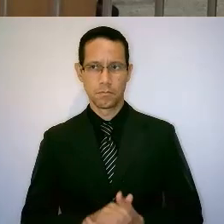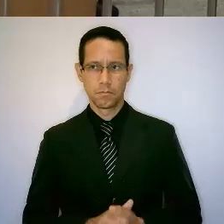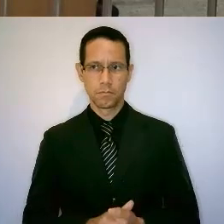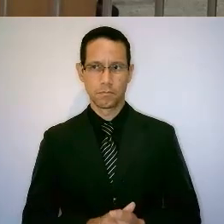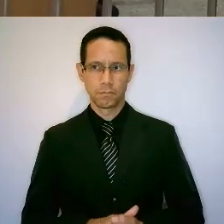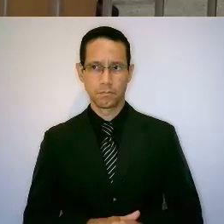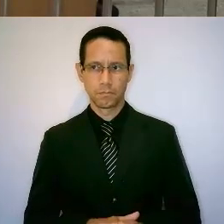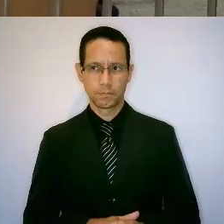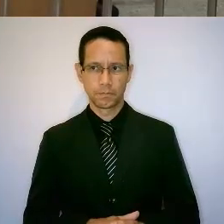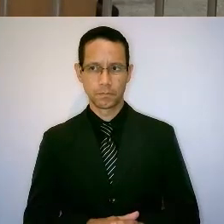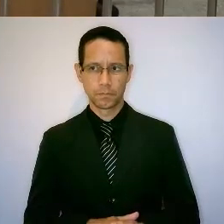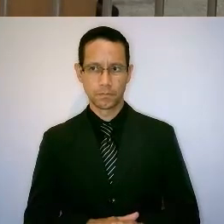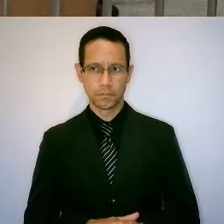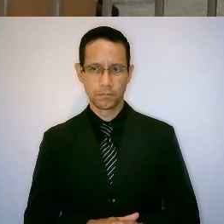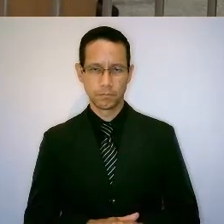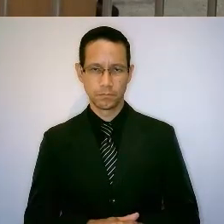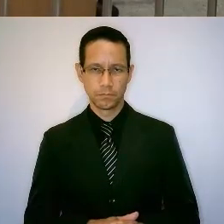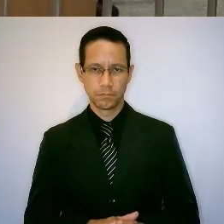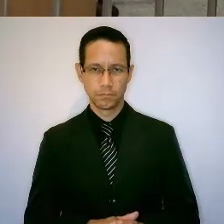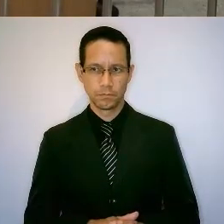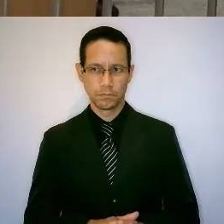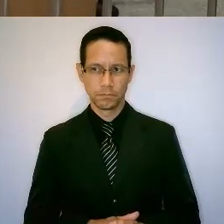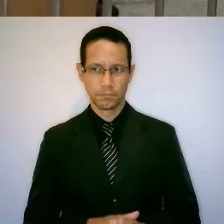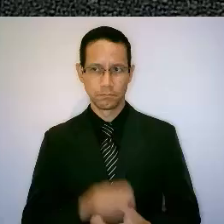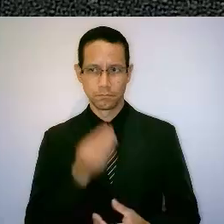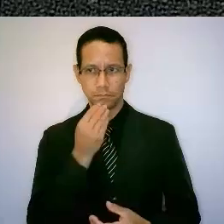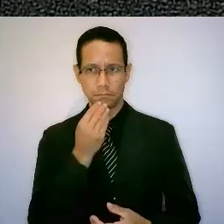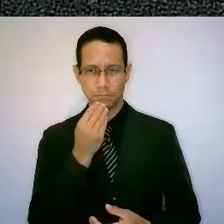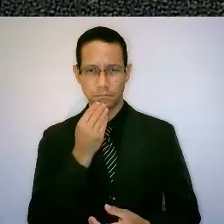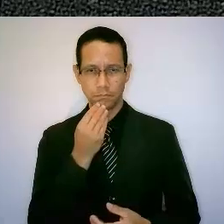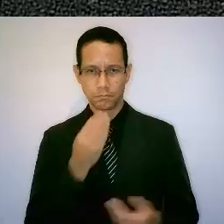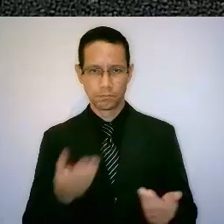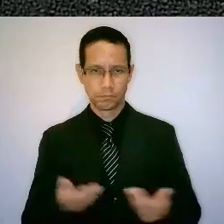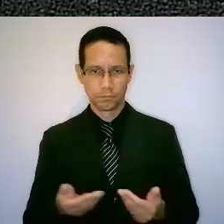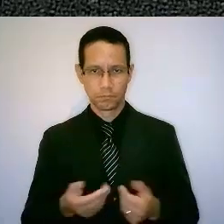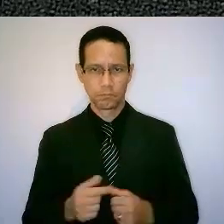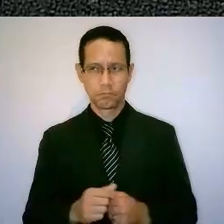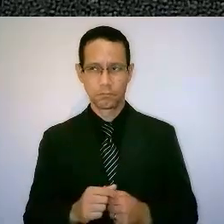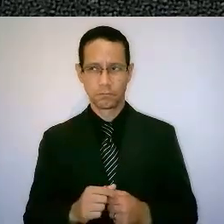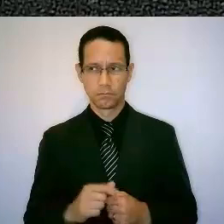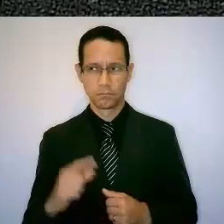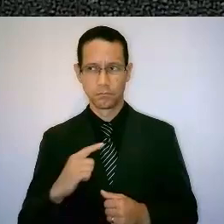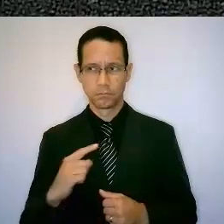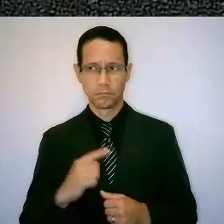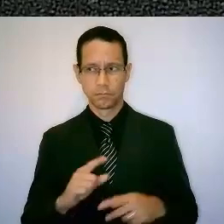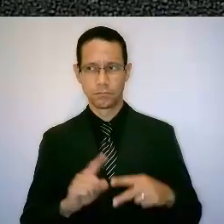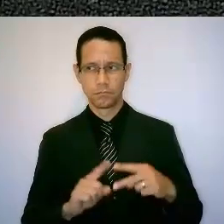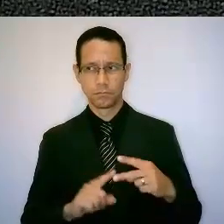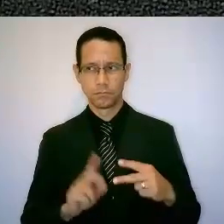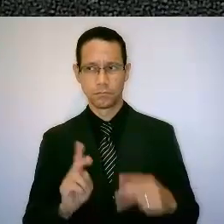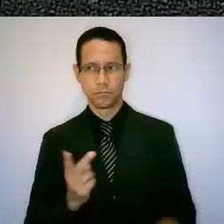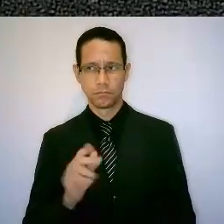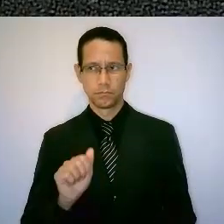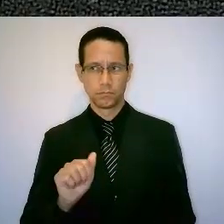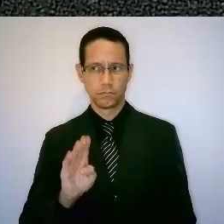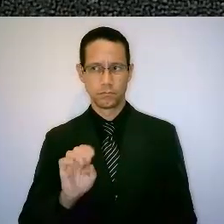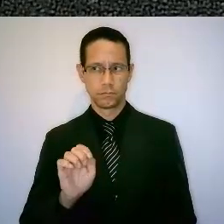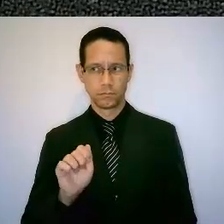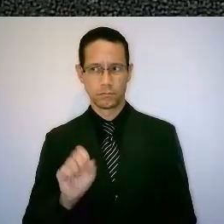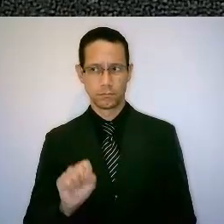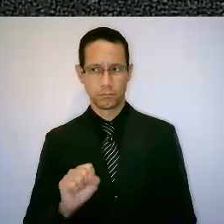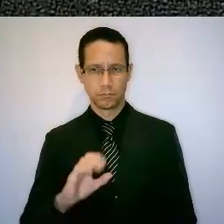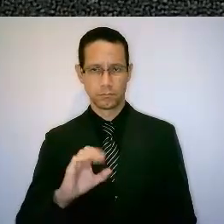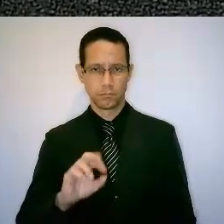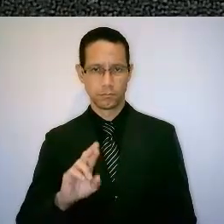Eu não sei se é oportuno agora mas eu trago dois habeas corpus e os votos